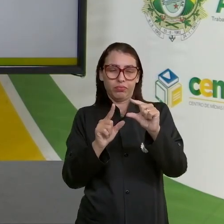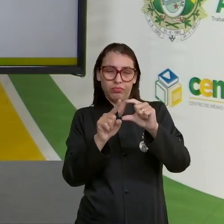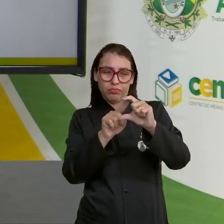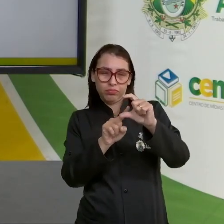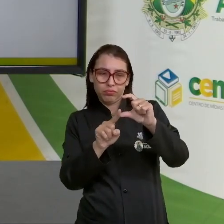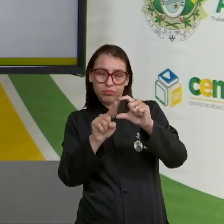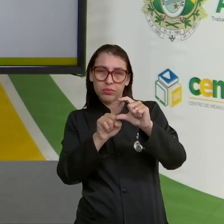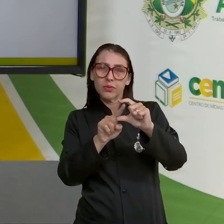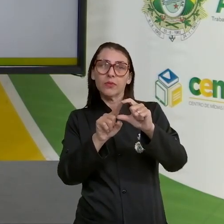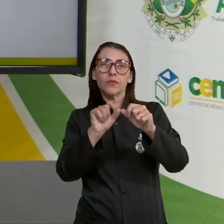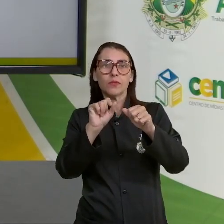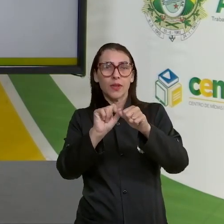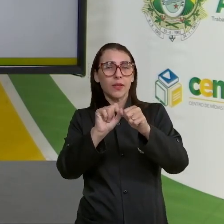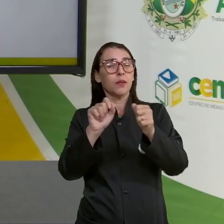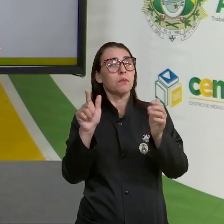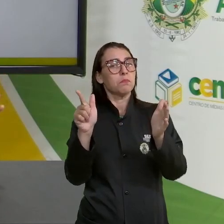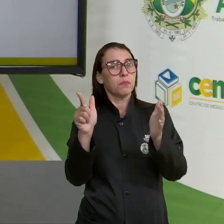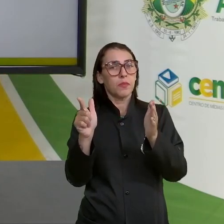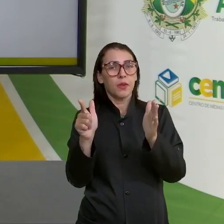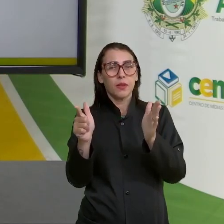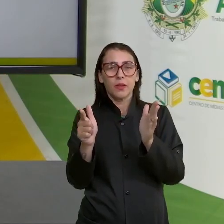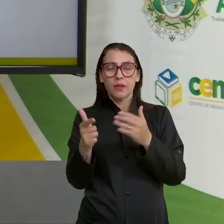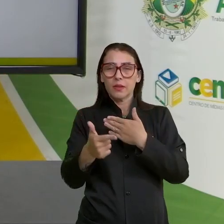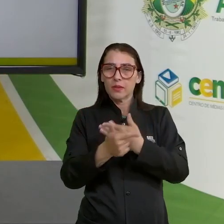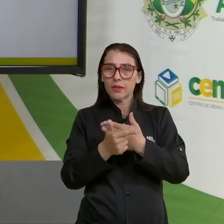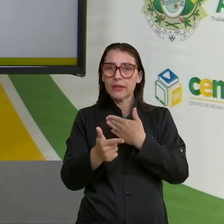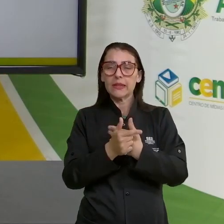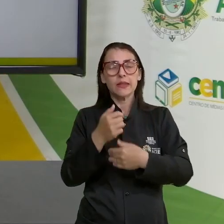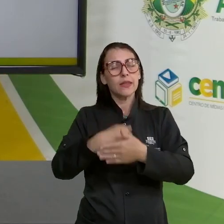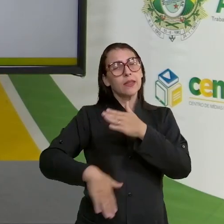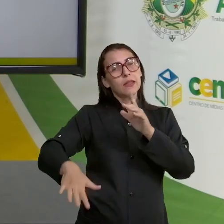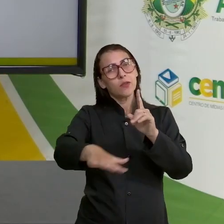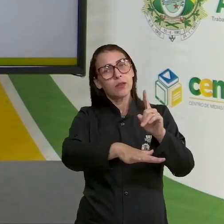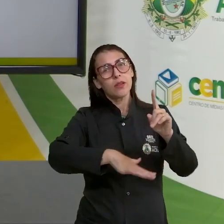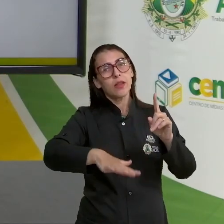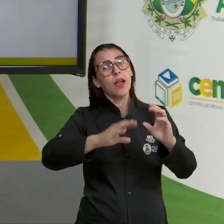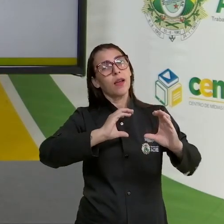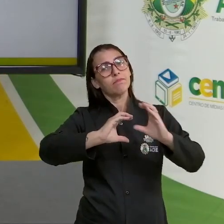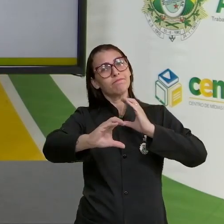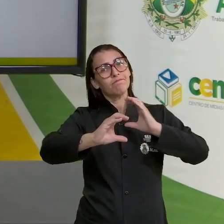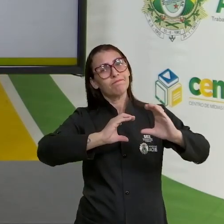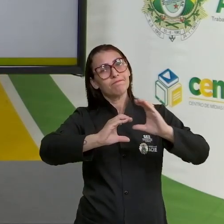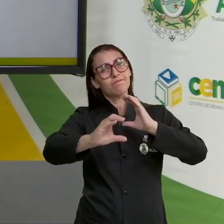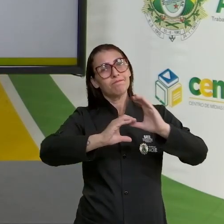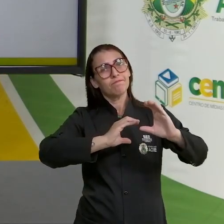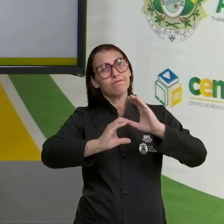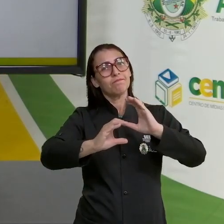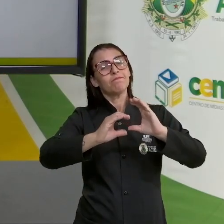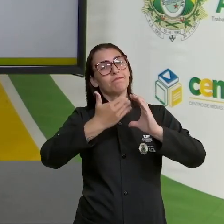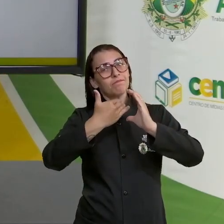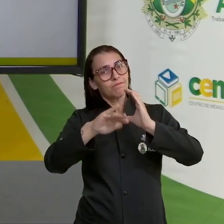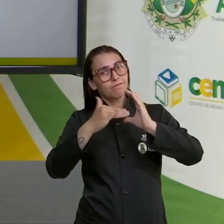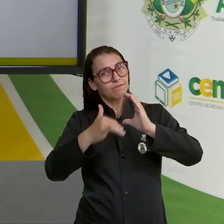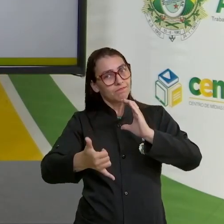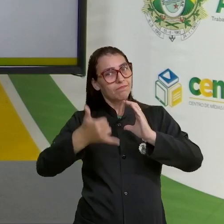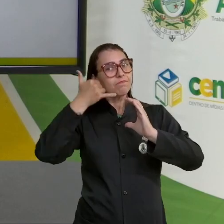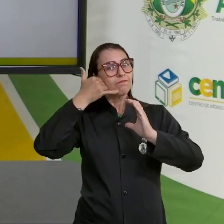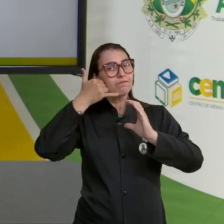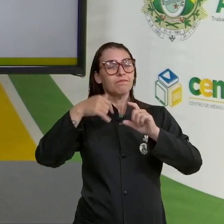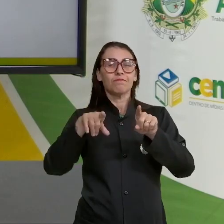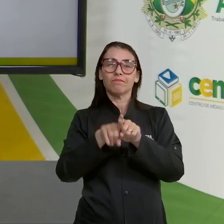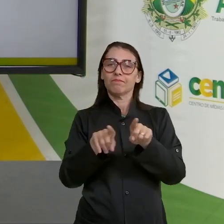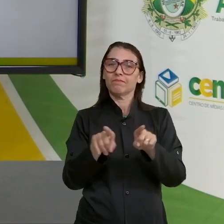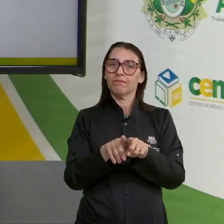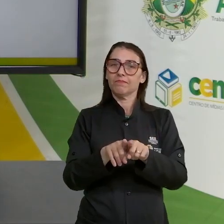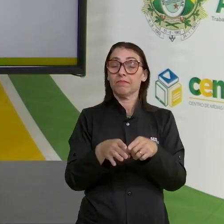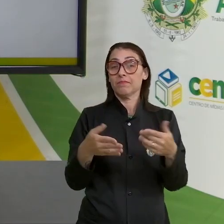pequeno e fazia o seu papel tranquilamente dentro da sociedade, que era o quê? Fazer chamadas, fazer ligações e mandar